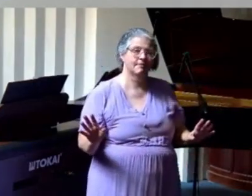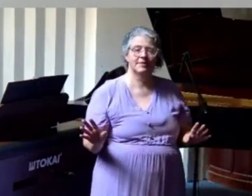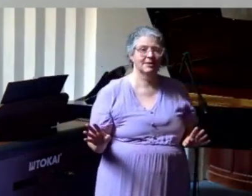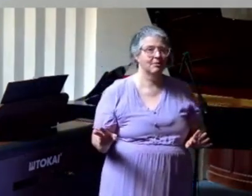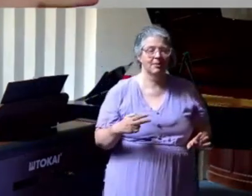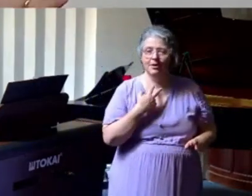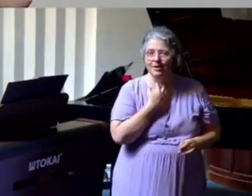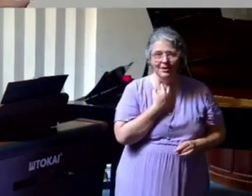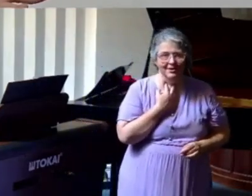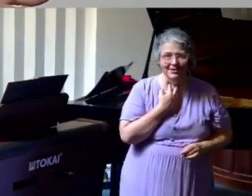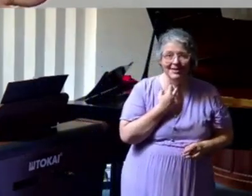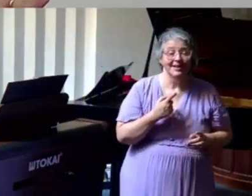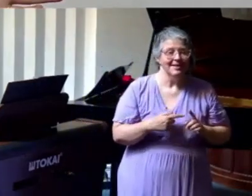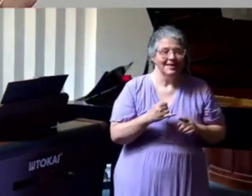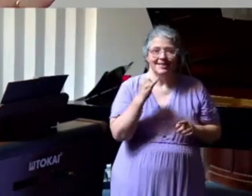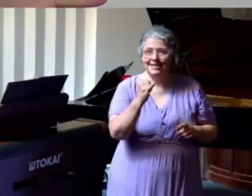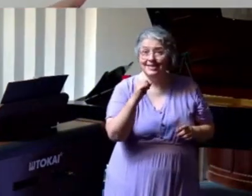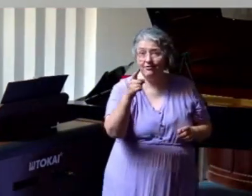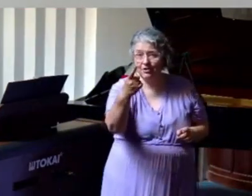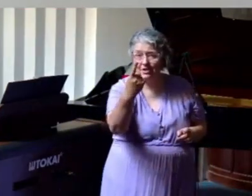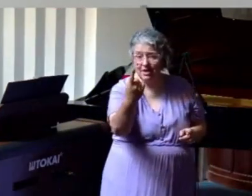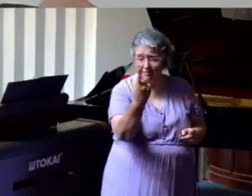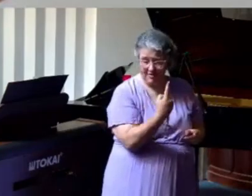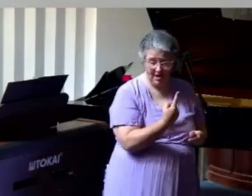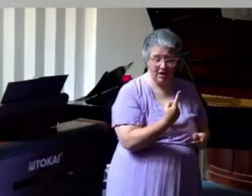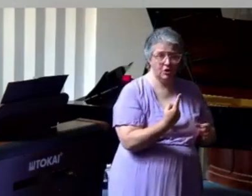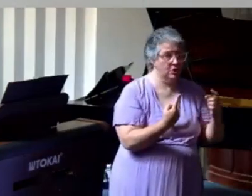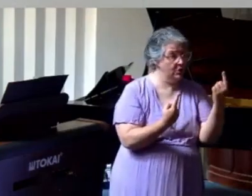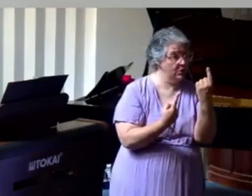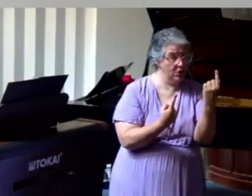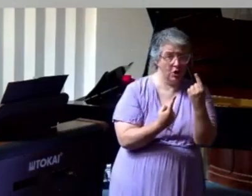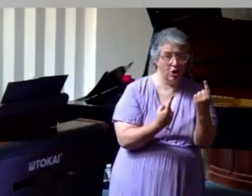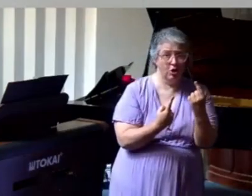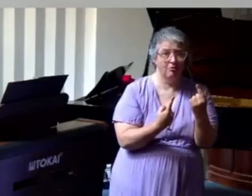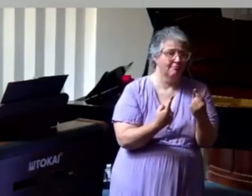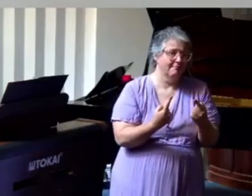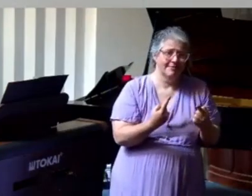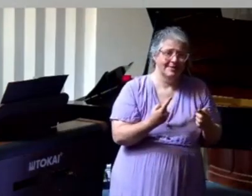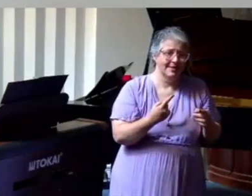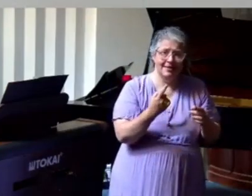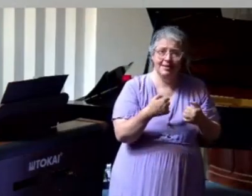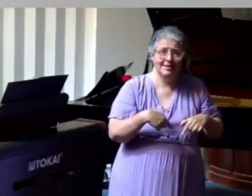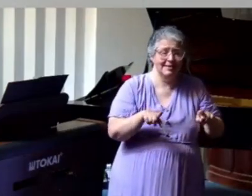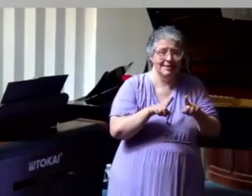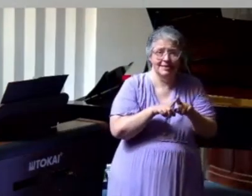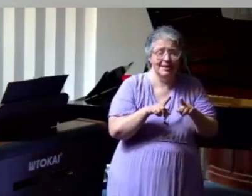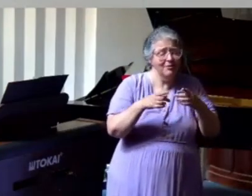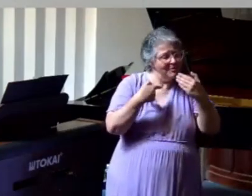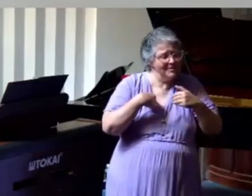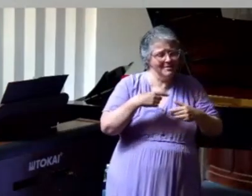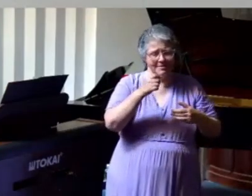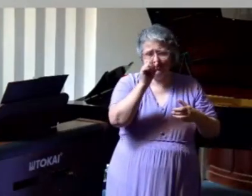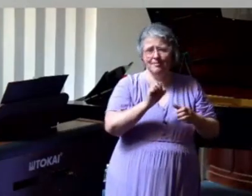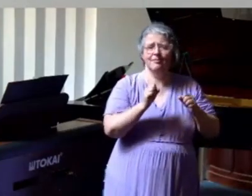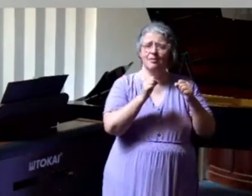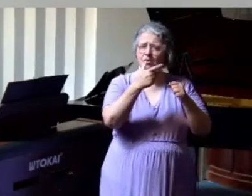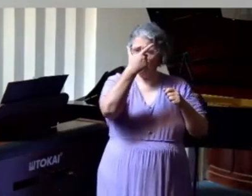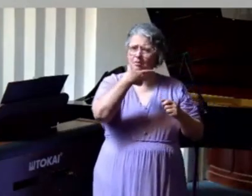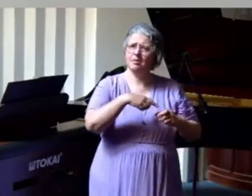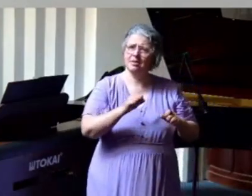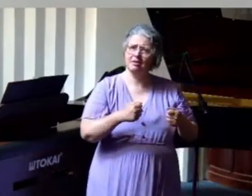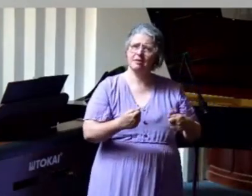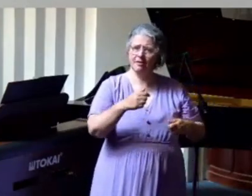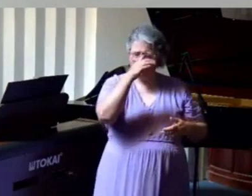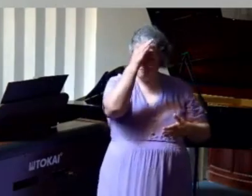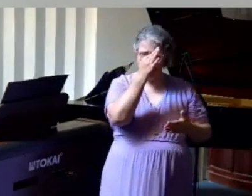Então, é muito importante ter comunhão com as pessoas, é muito importante ter boas amizades, mas a permanência da nossa